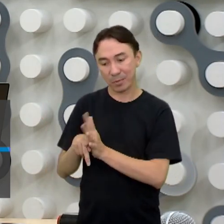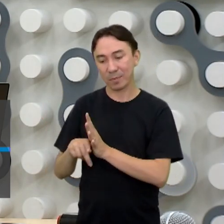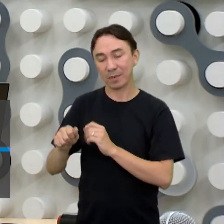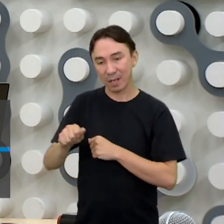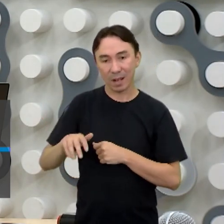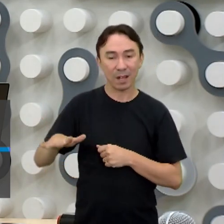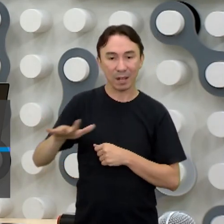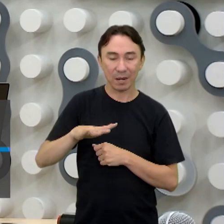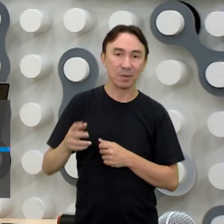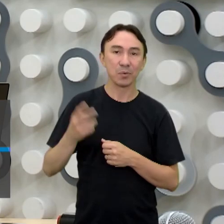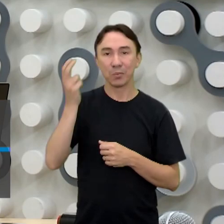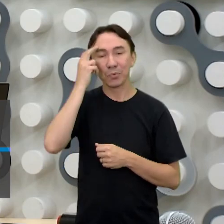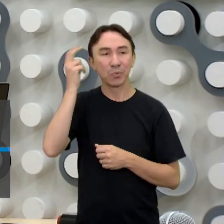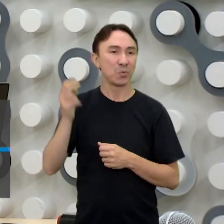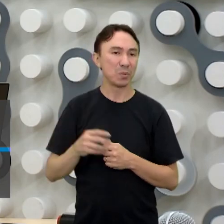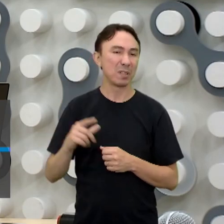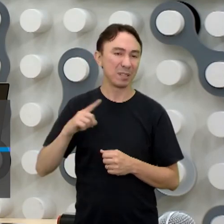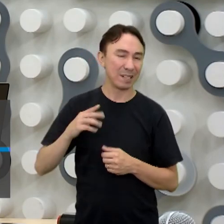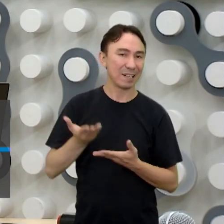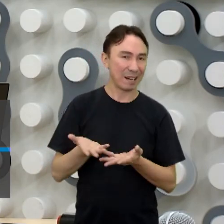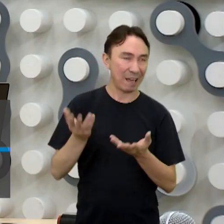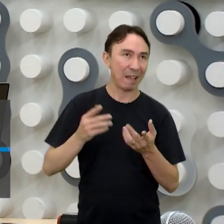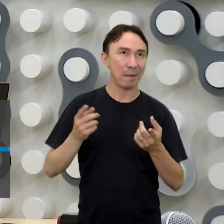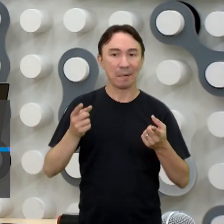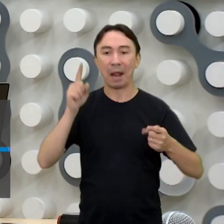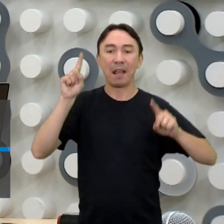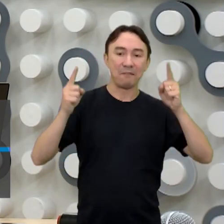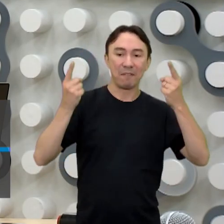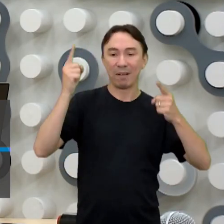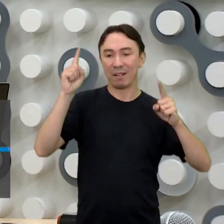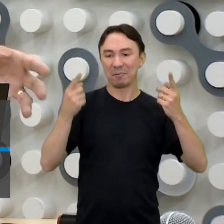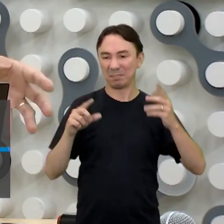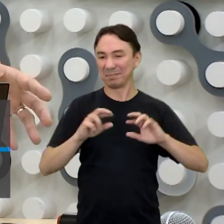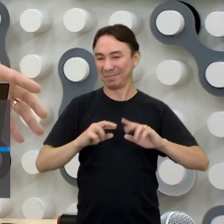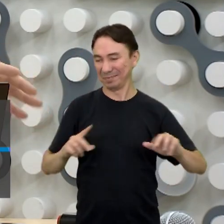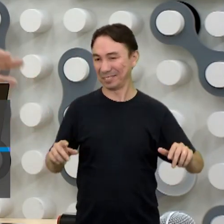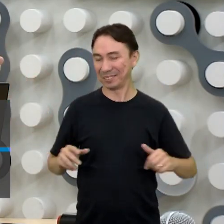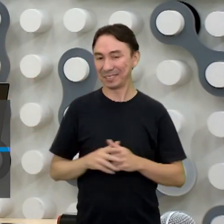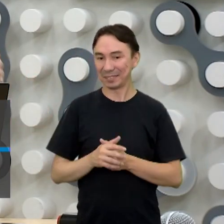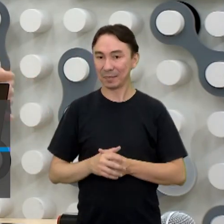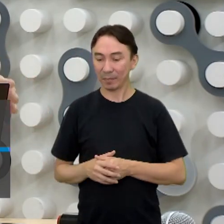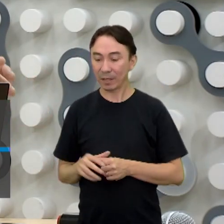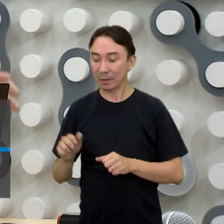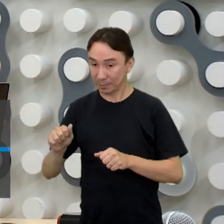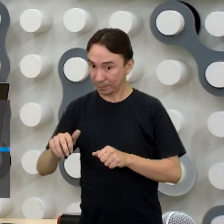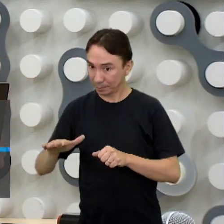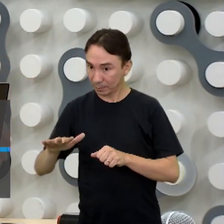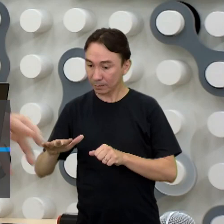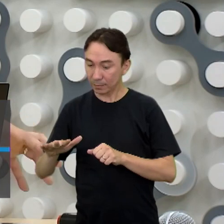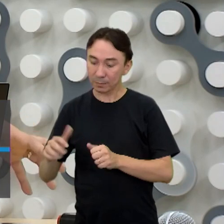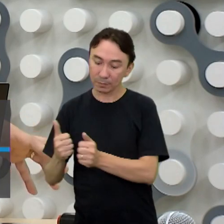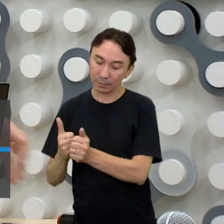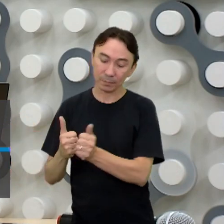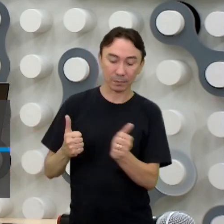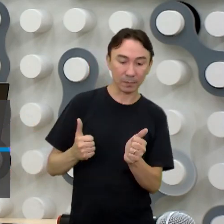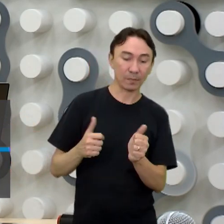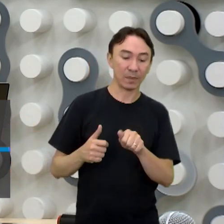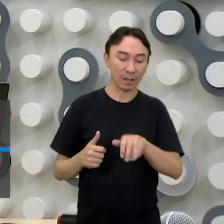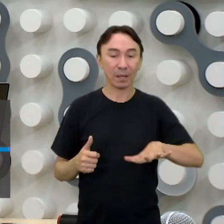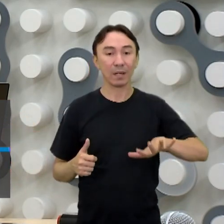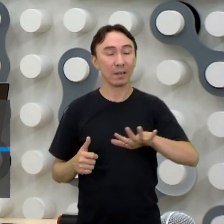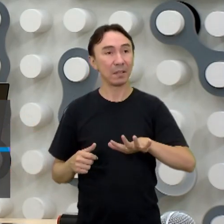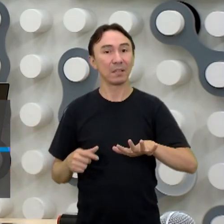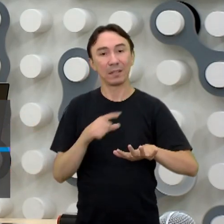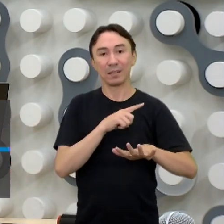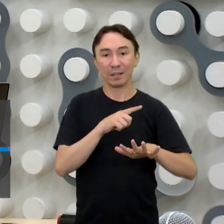Cobre carnaval, né, faz essa cobertura. E ao lado tem uma outra editoria, que é um outro pessoal responsável por esportes. Então, tem